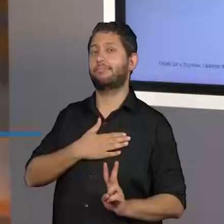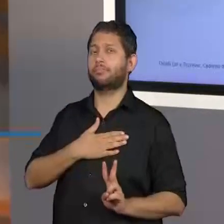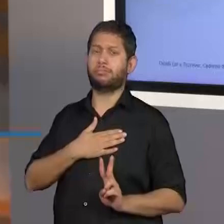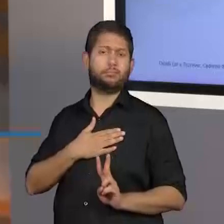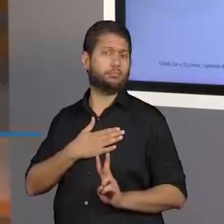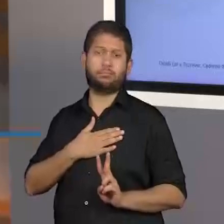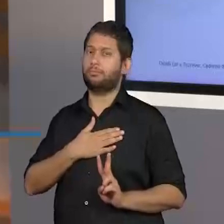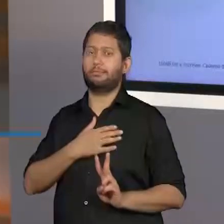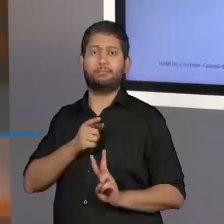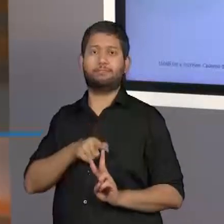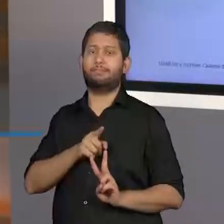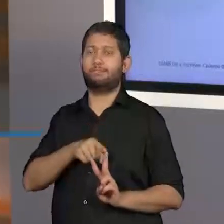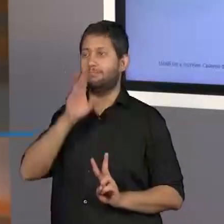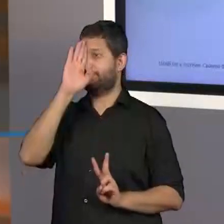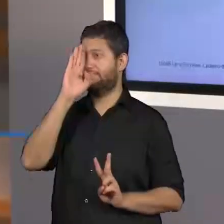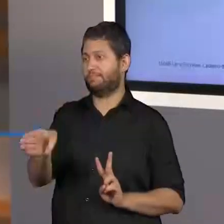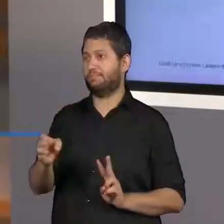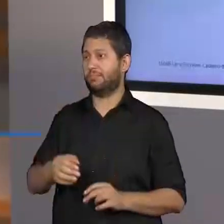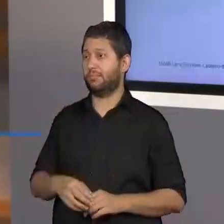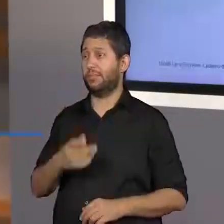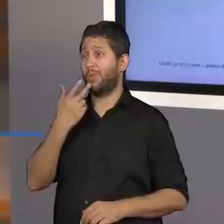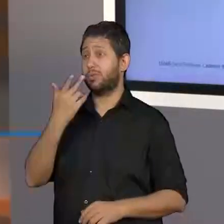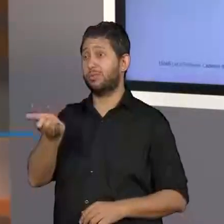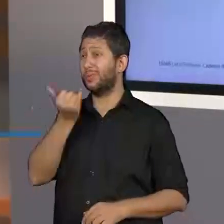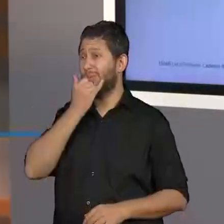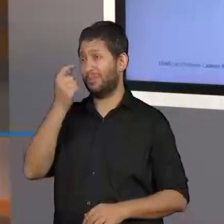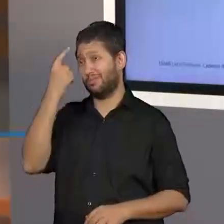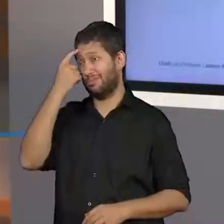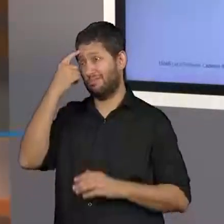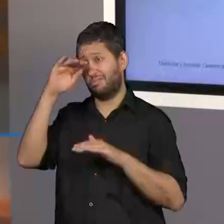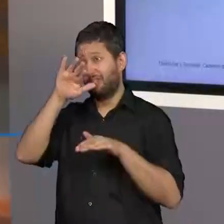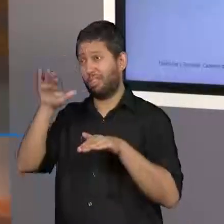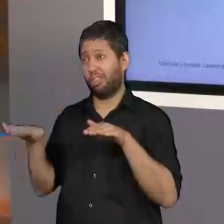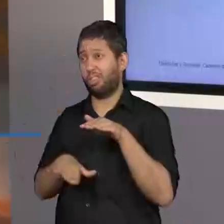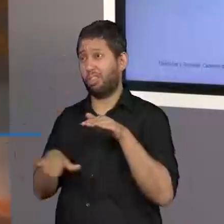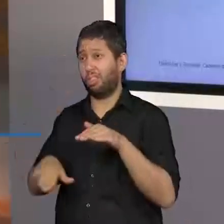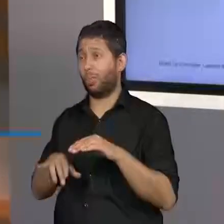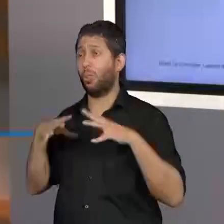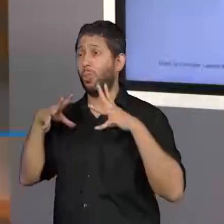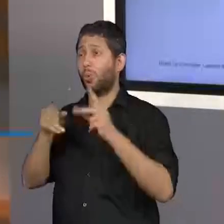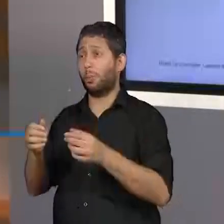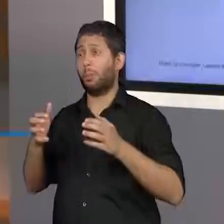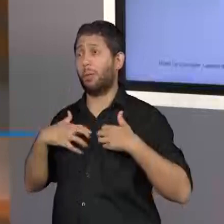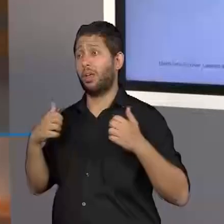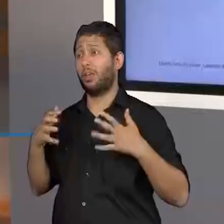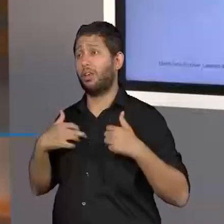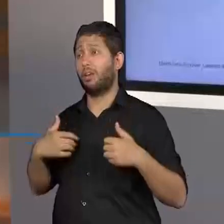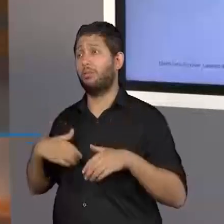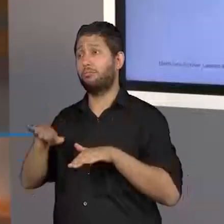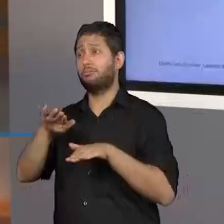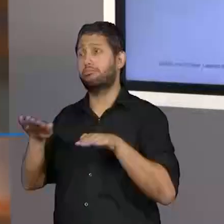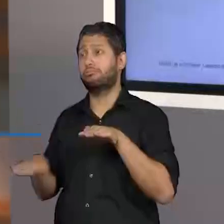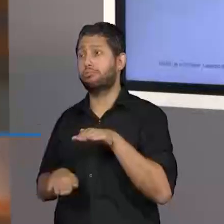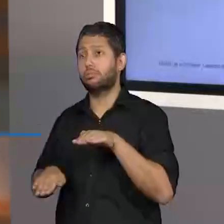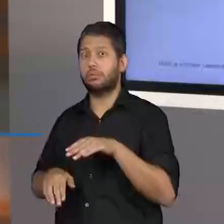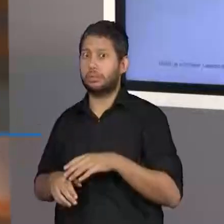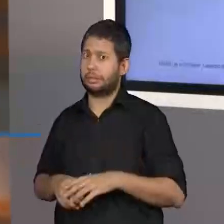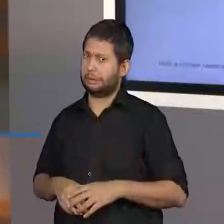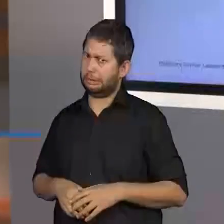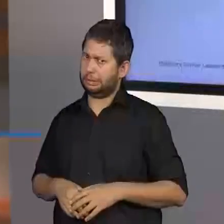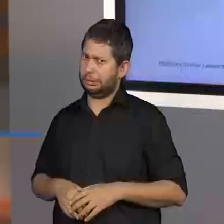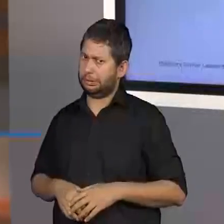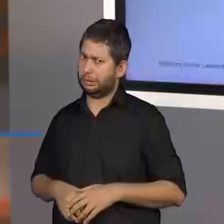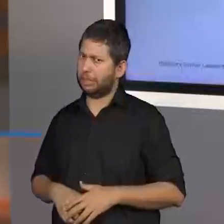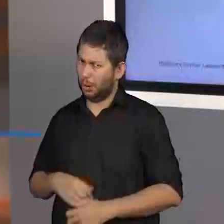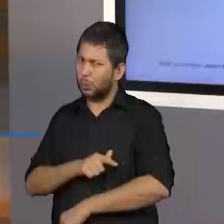Já chamou o rei de irracional e falou que o seu reino é todo irracional. Então, será que é uma forma